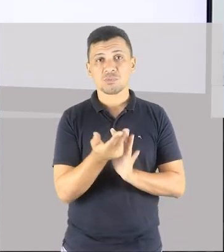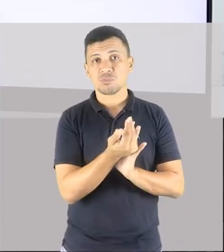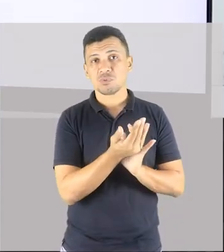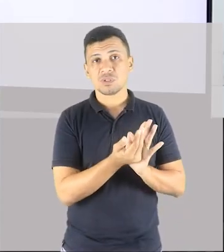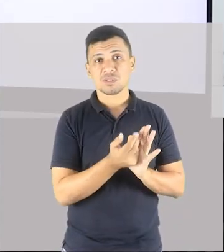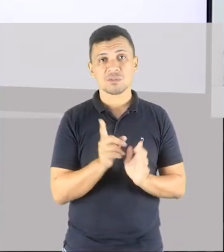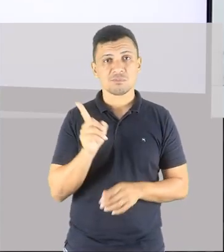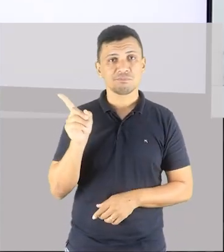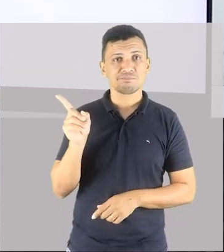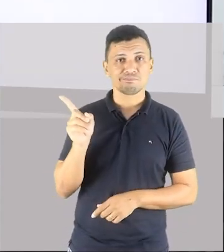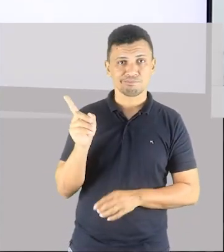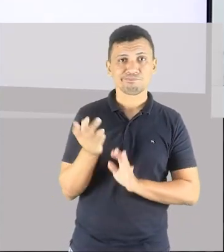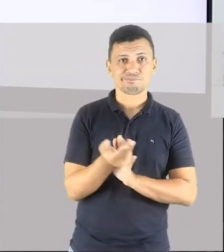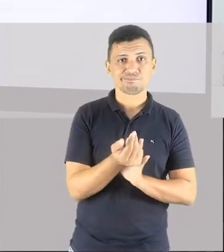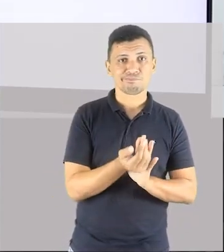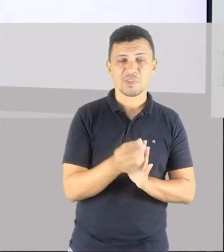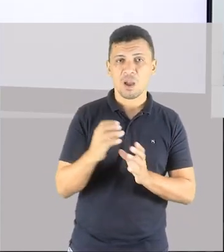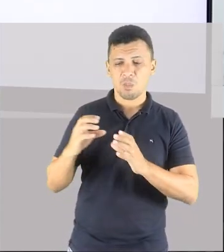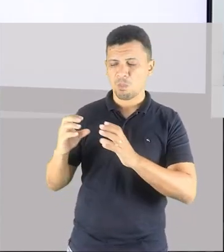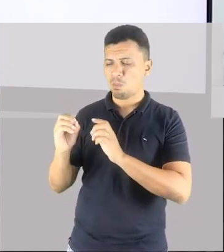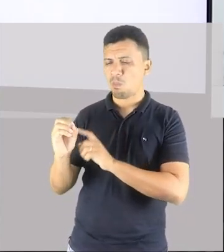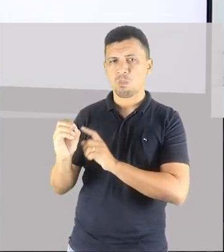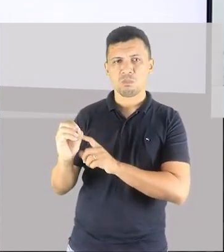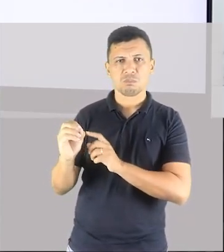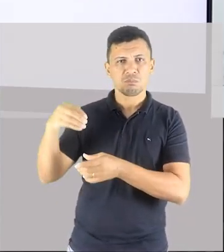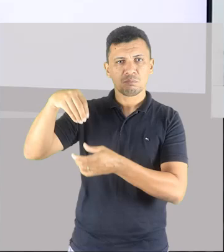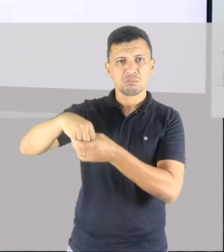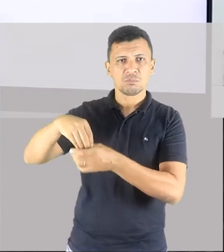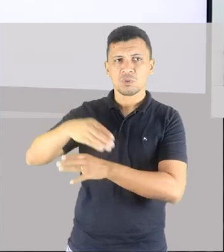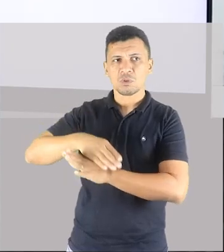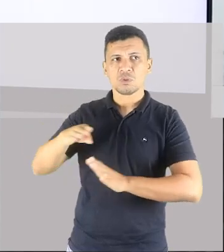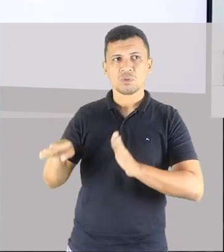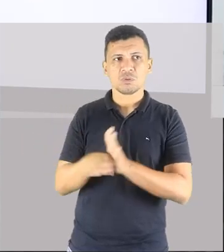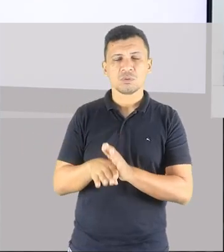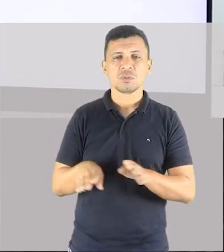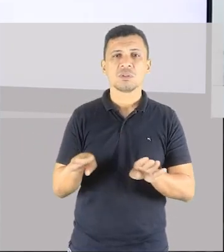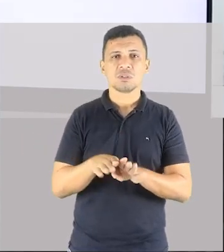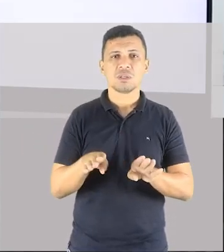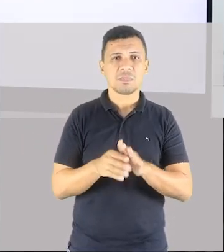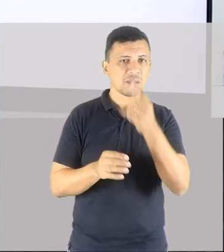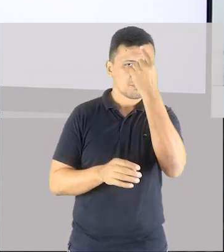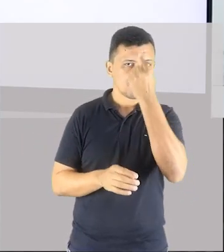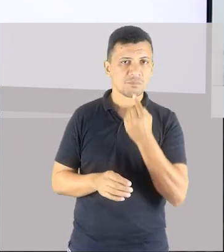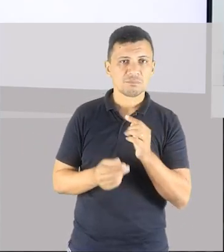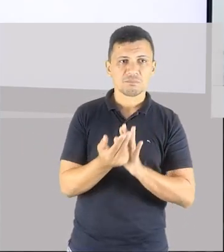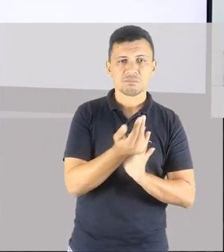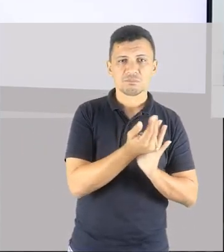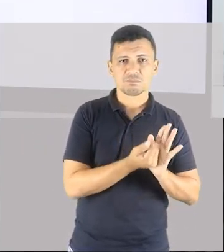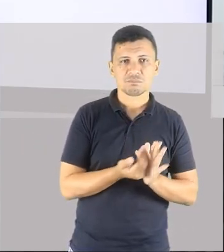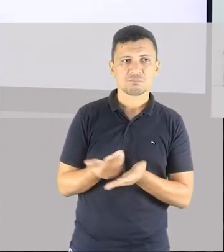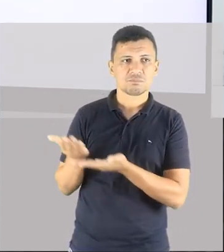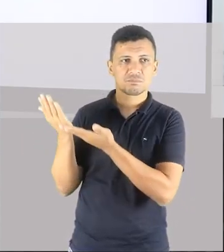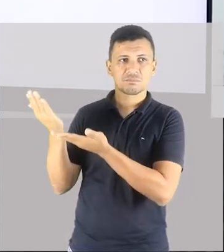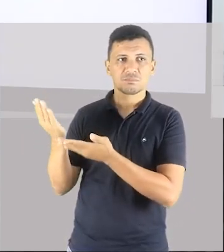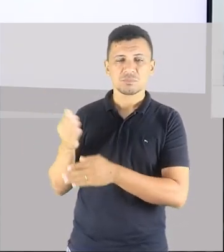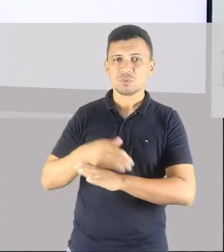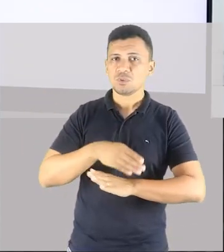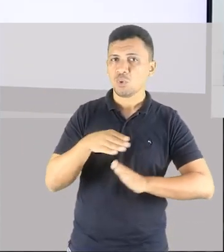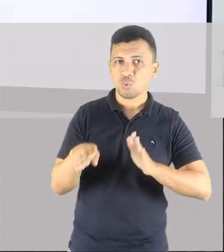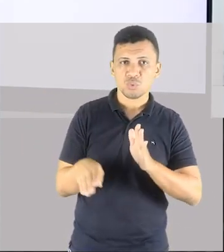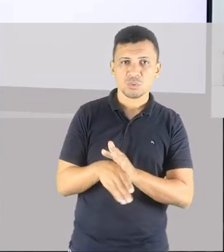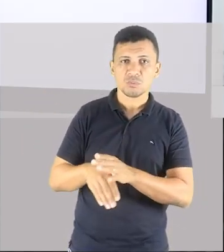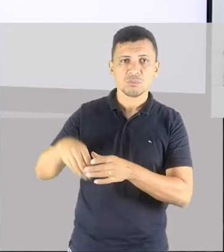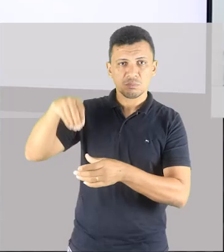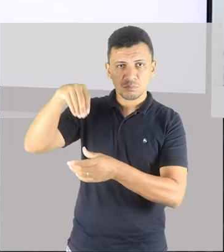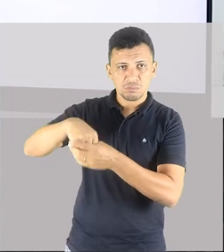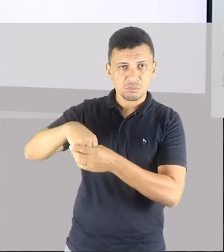aqui, tá? Que é o caso desse desenho aqui da figura também, Que se ele estiver totalmente submerso,